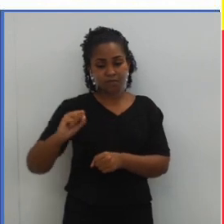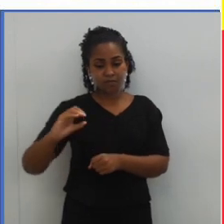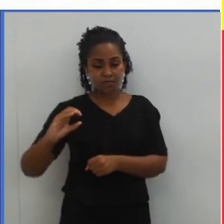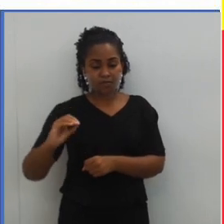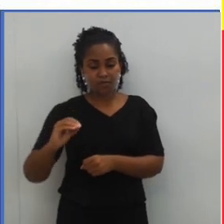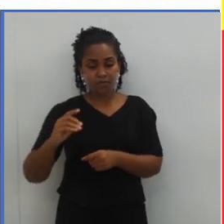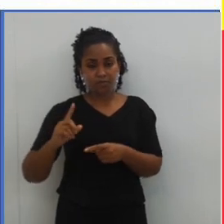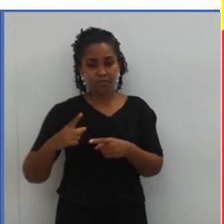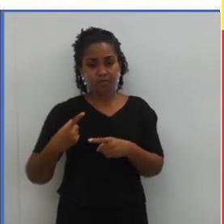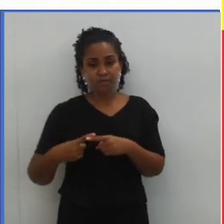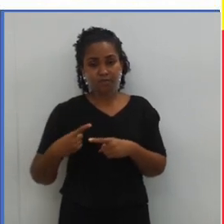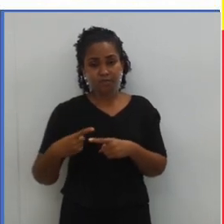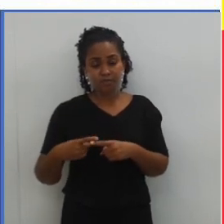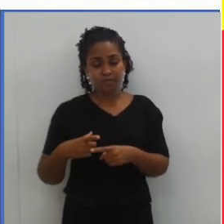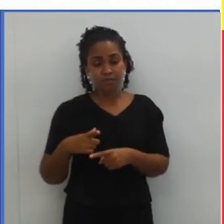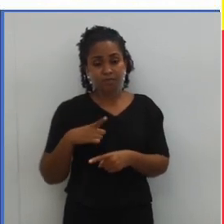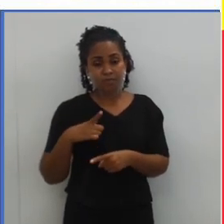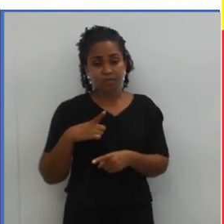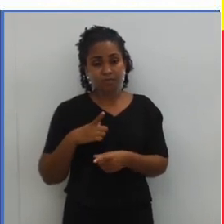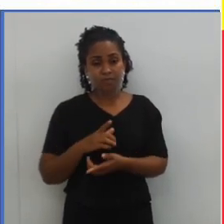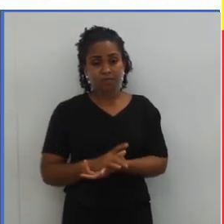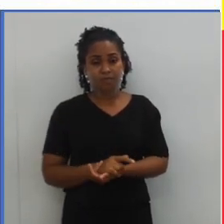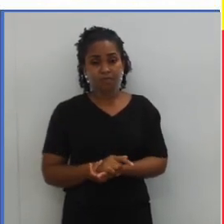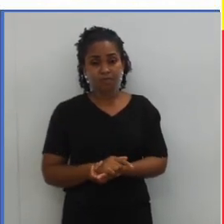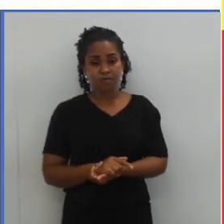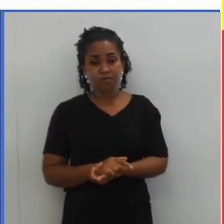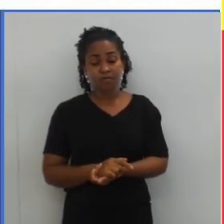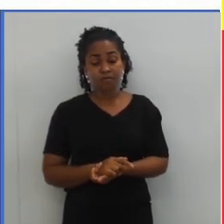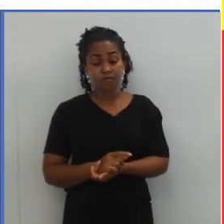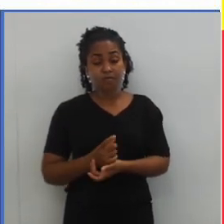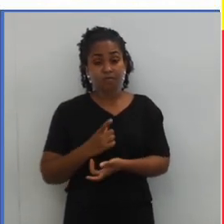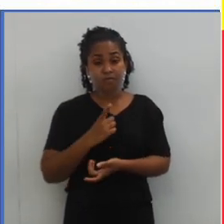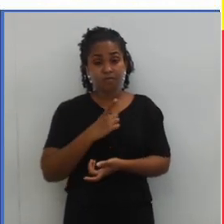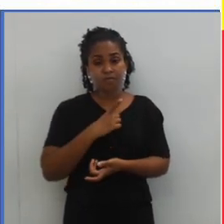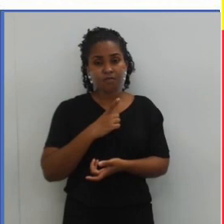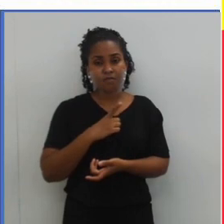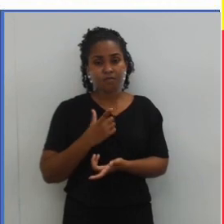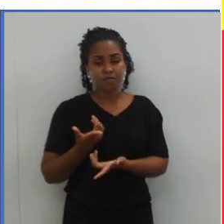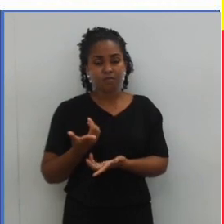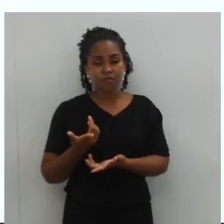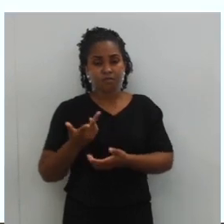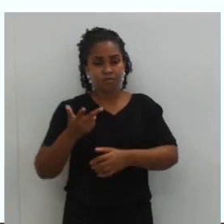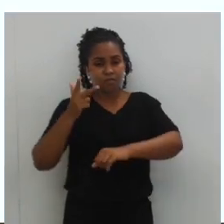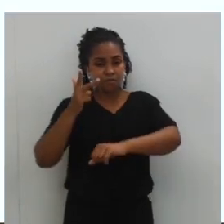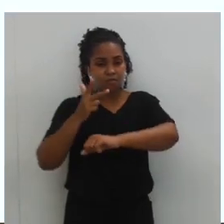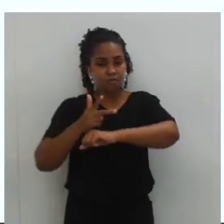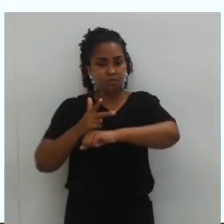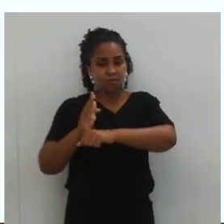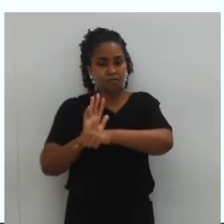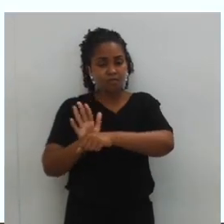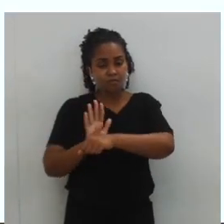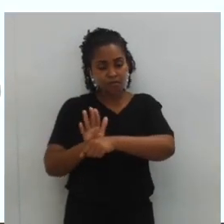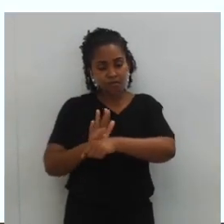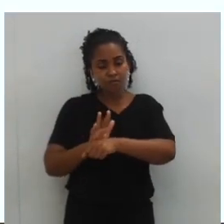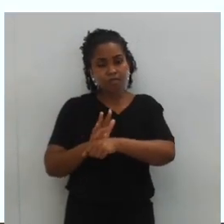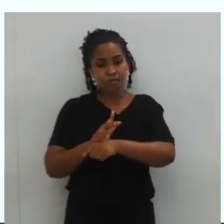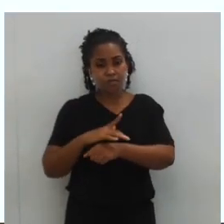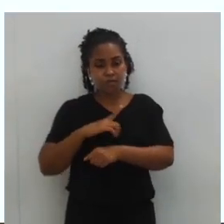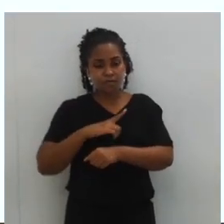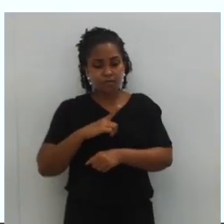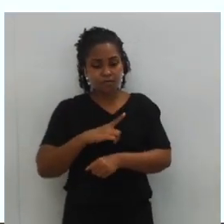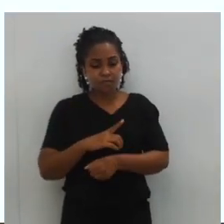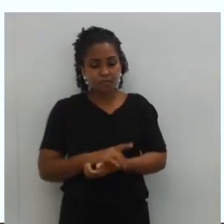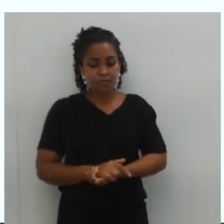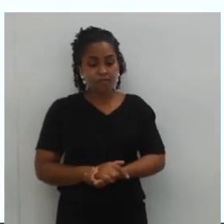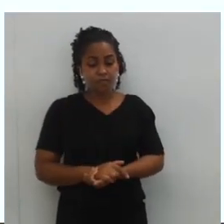passava por crises financeiras, né, que acabaram algumas produções de cinema sendo reduzidas. Pessoas tinham